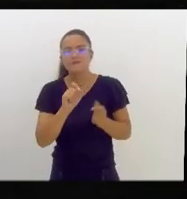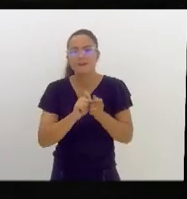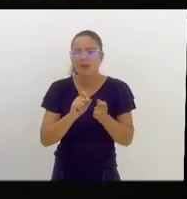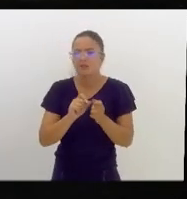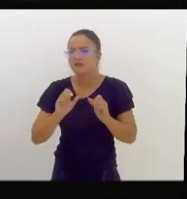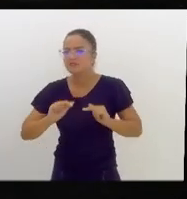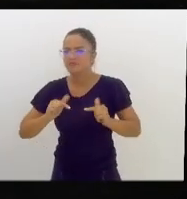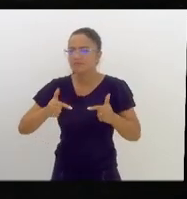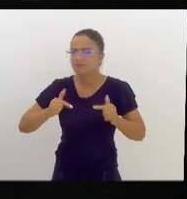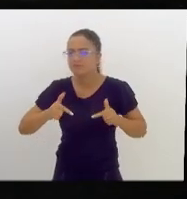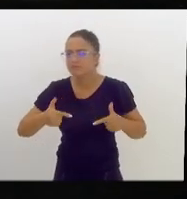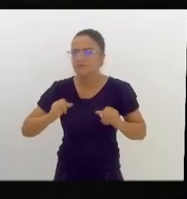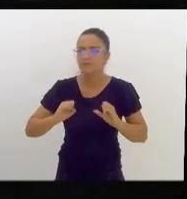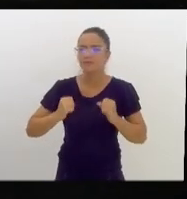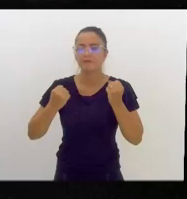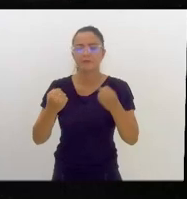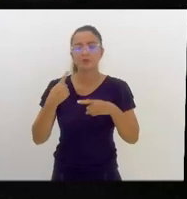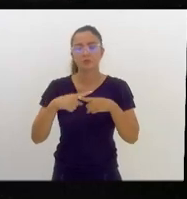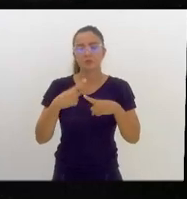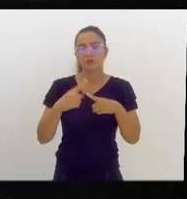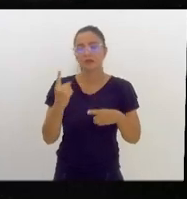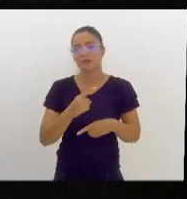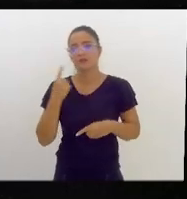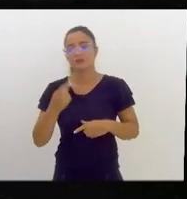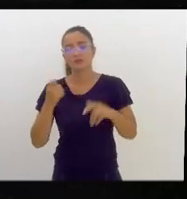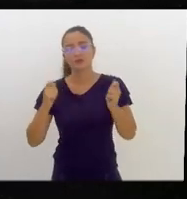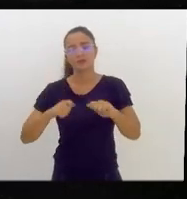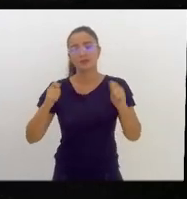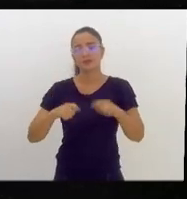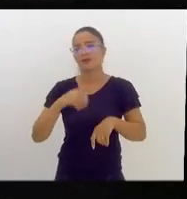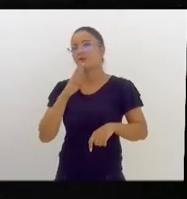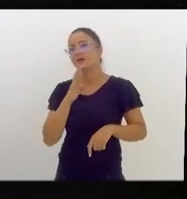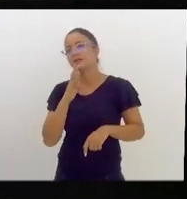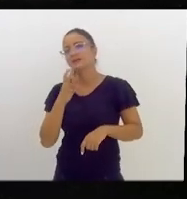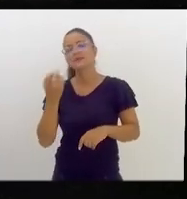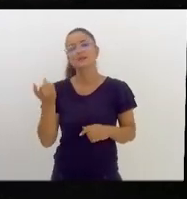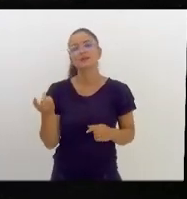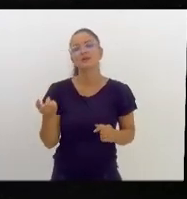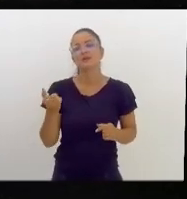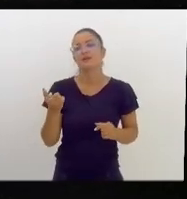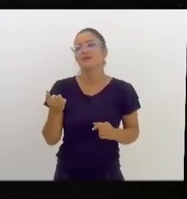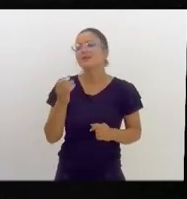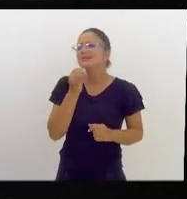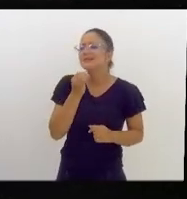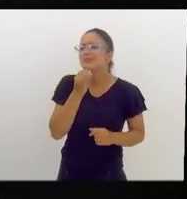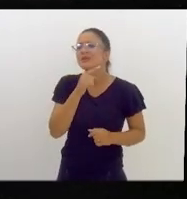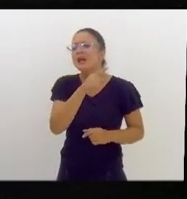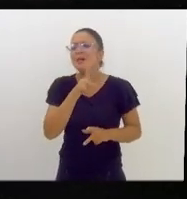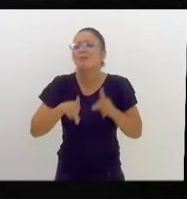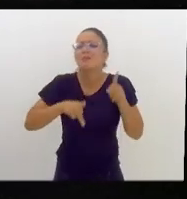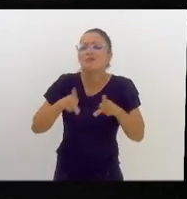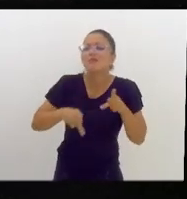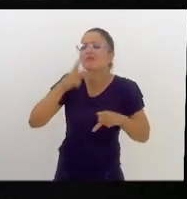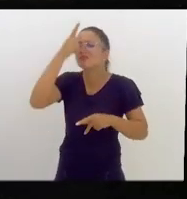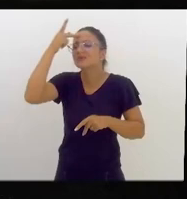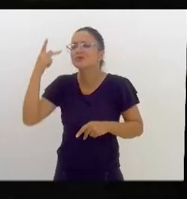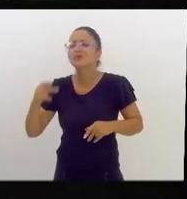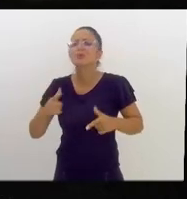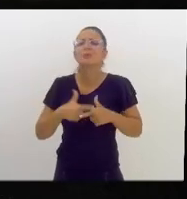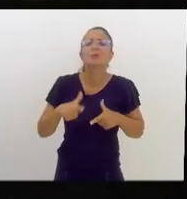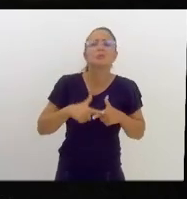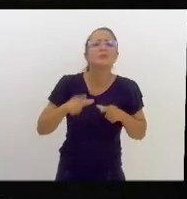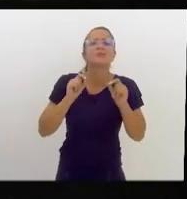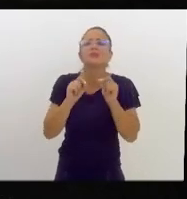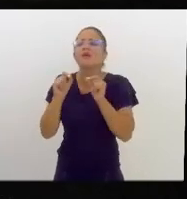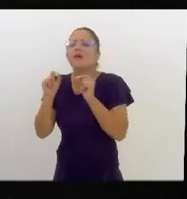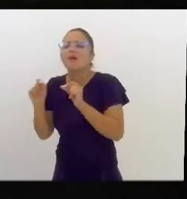muito oportuna, para que nós pudéssemos conhecer de perto os problemas do povo do Estado do Rio de Janeiro,